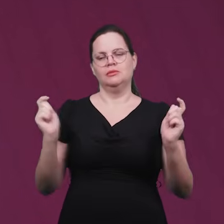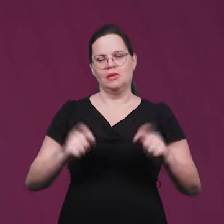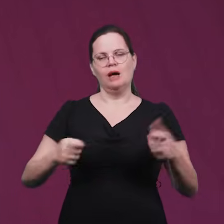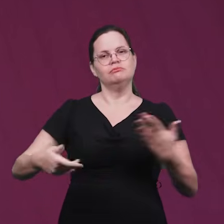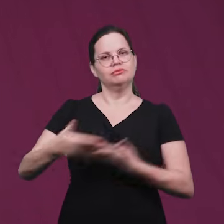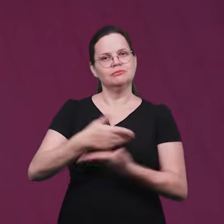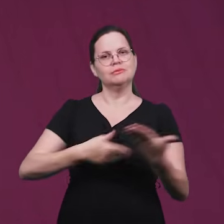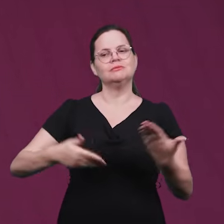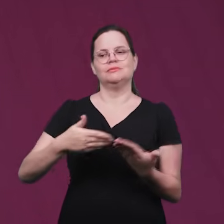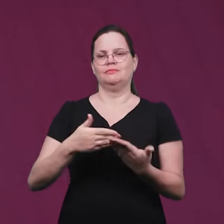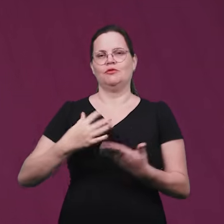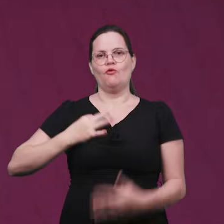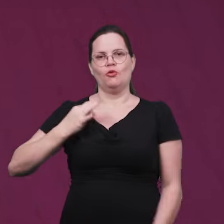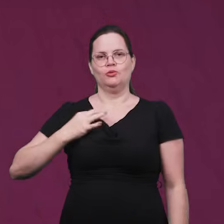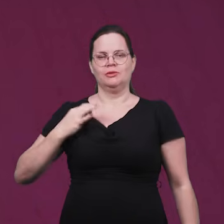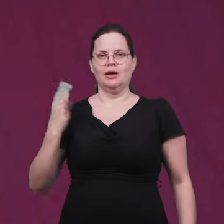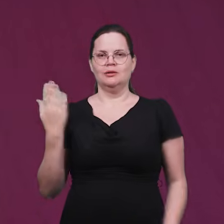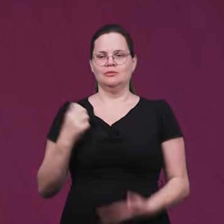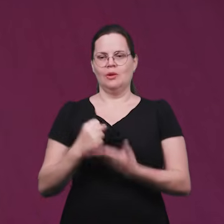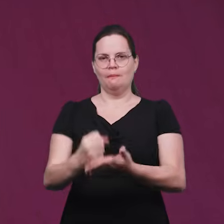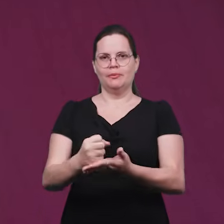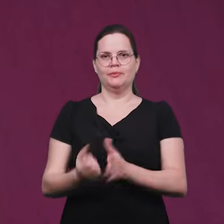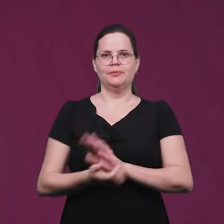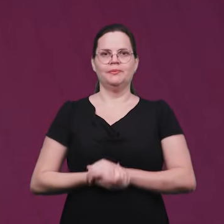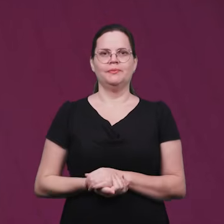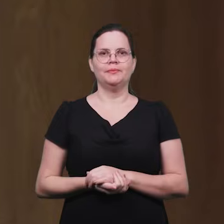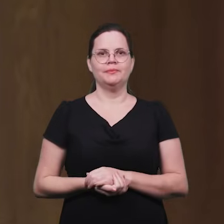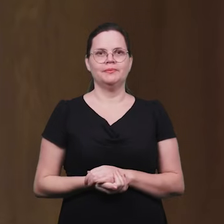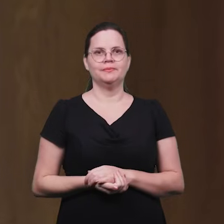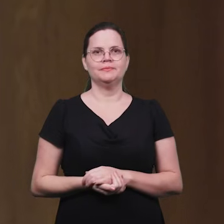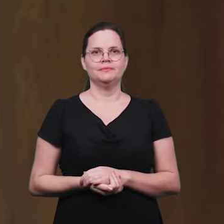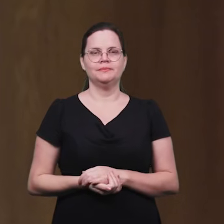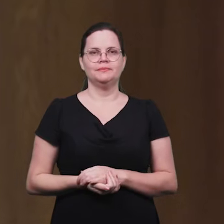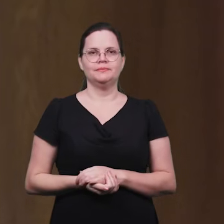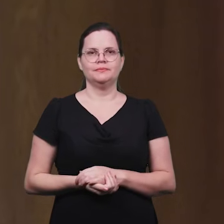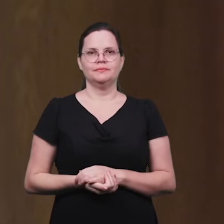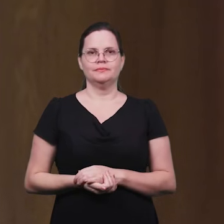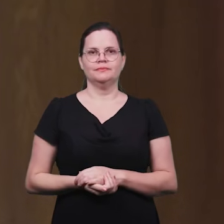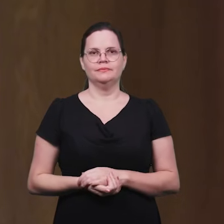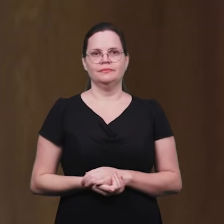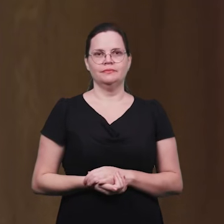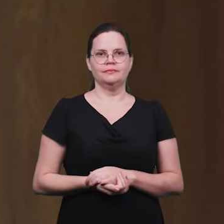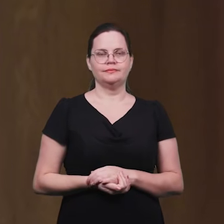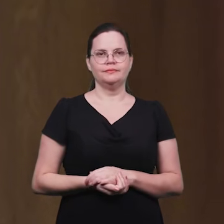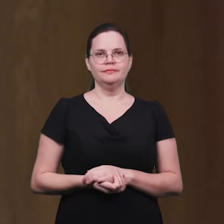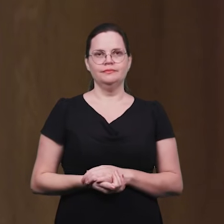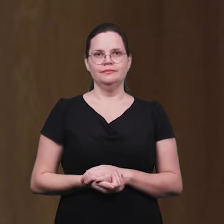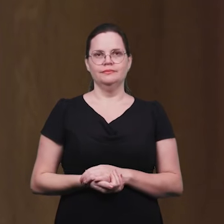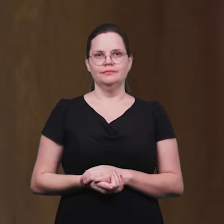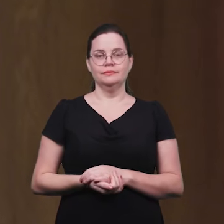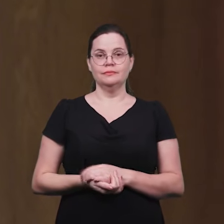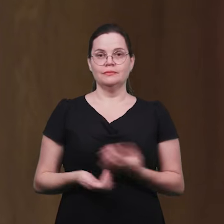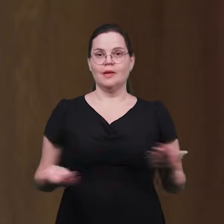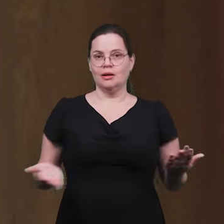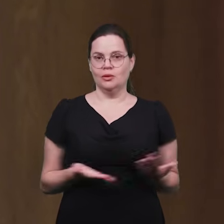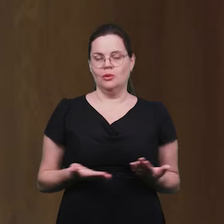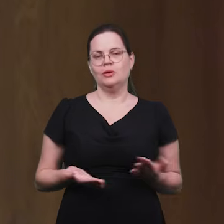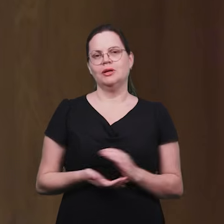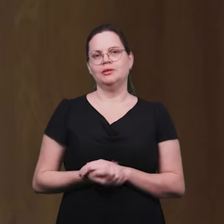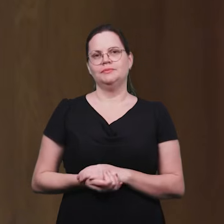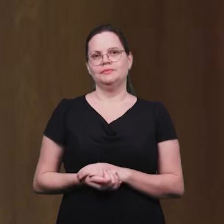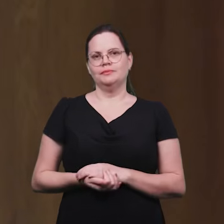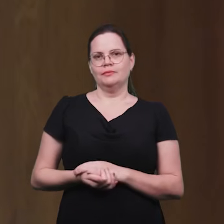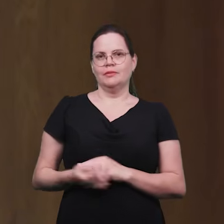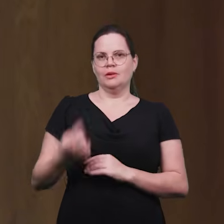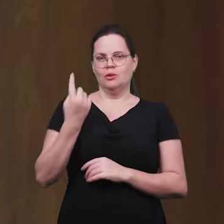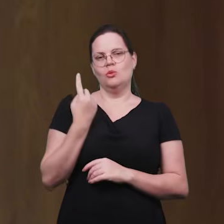se envolver nesse apoio que é dado. Uma palavra do Senhor